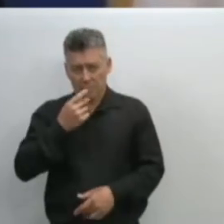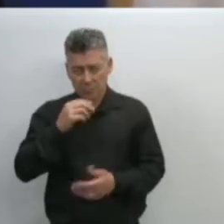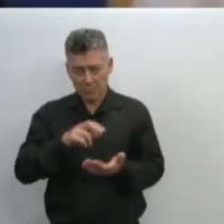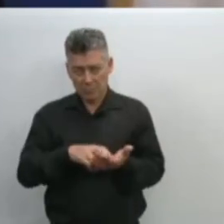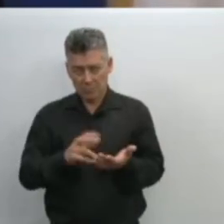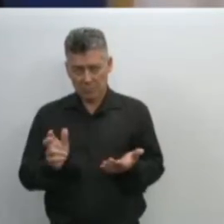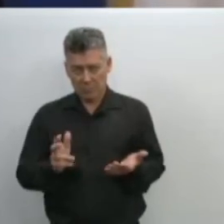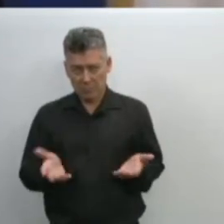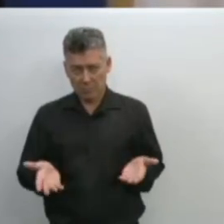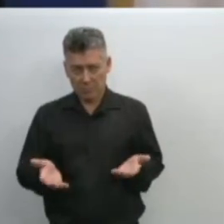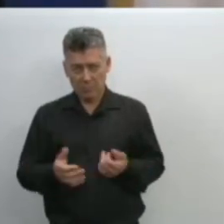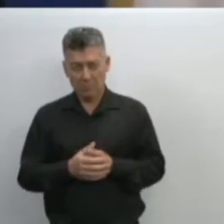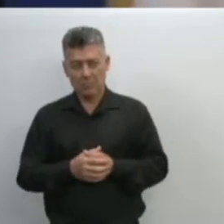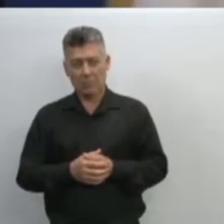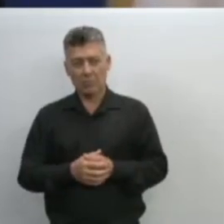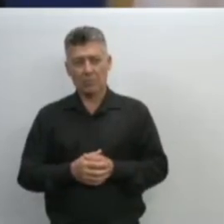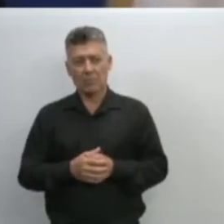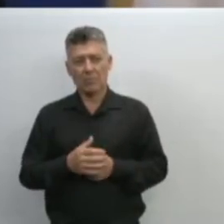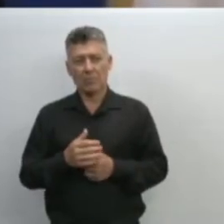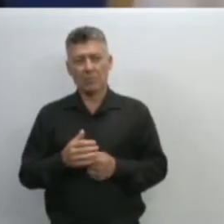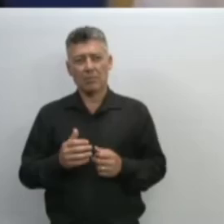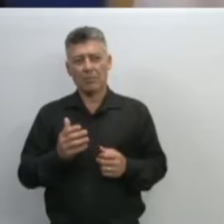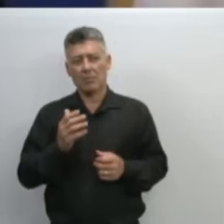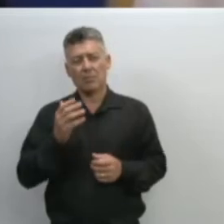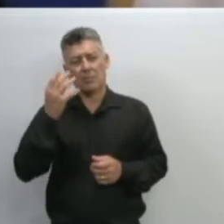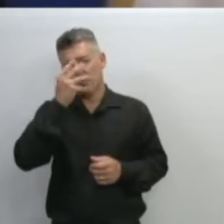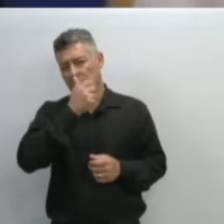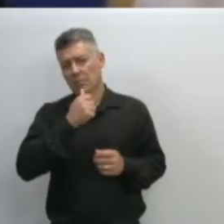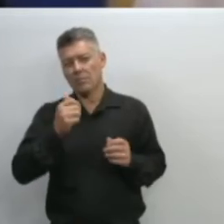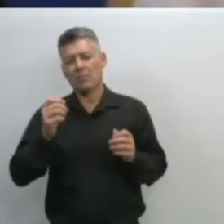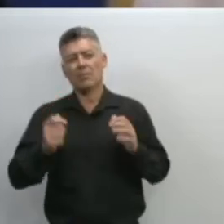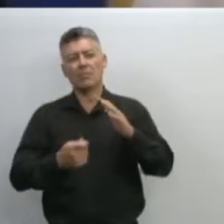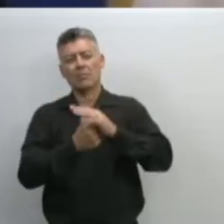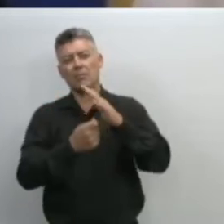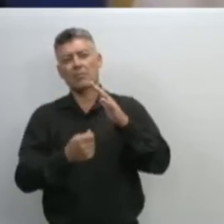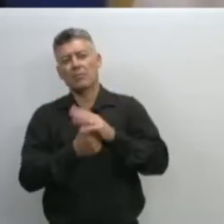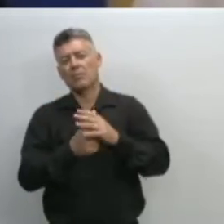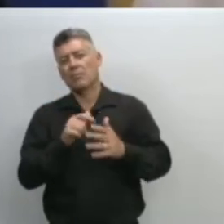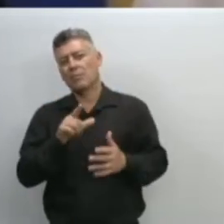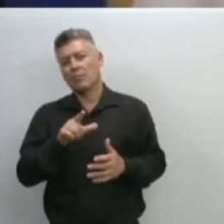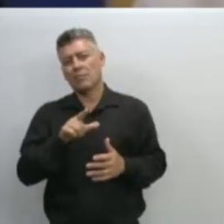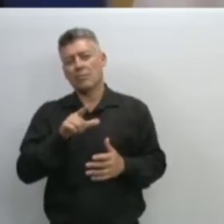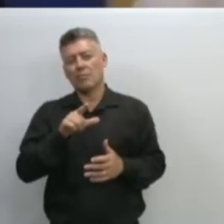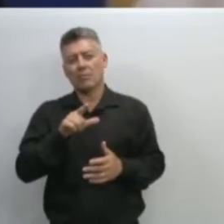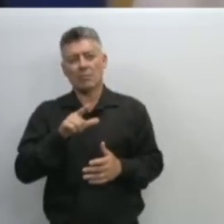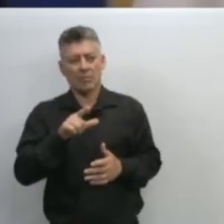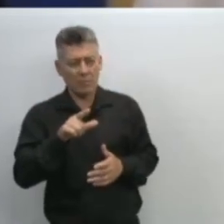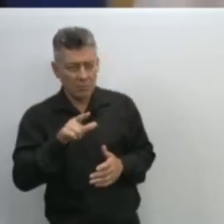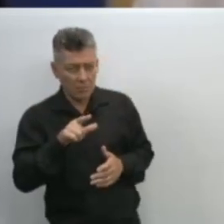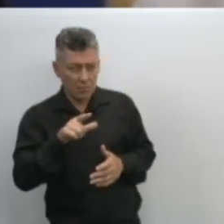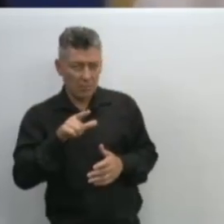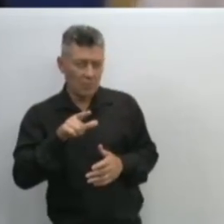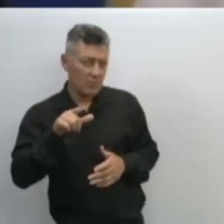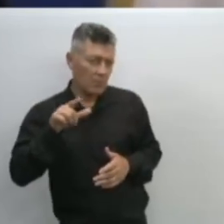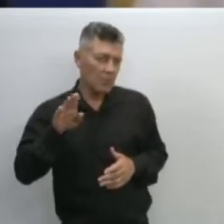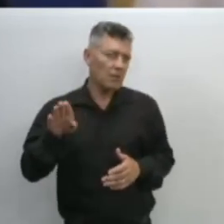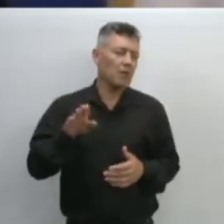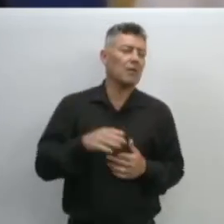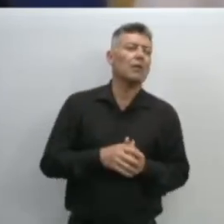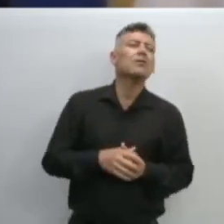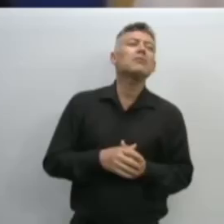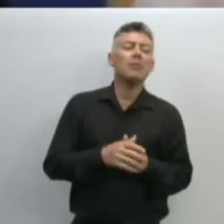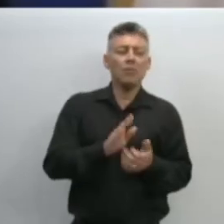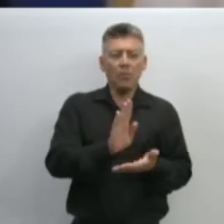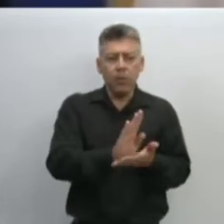manhã eu participei de uma linda manifestação do MLB, Movimento de Luta dos Bairros, né, um movimento